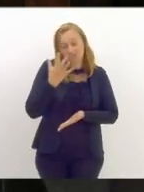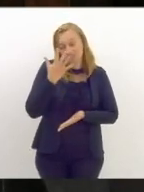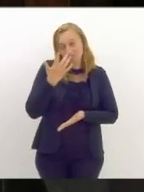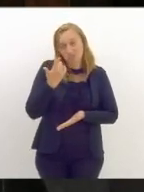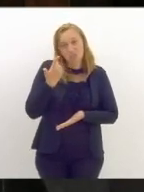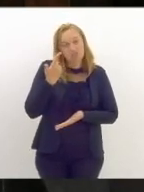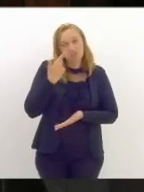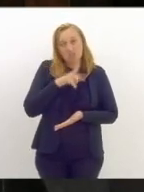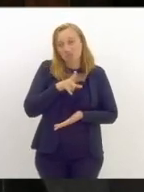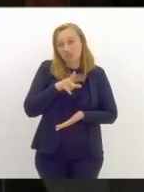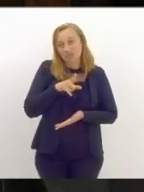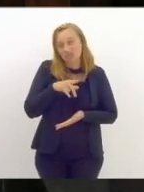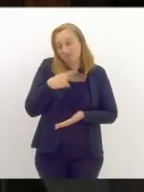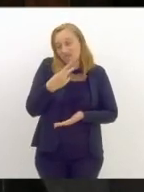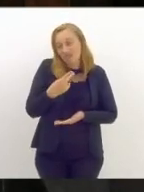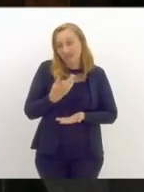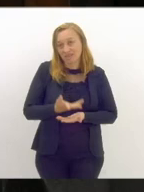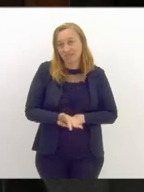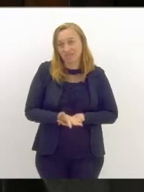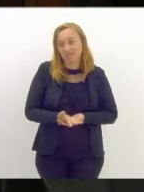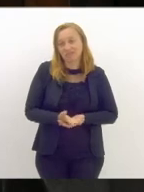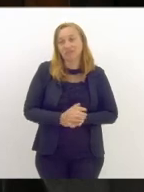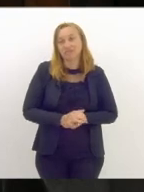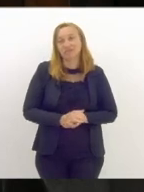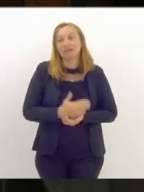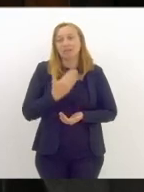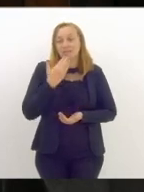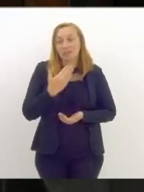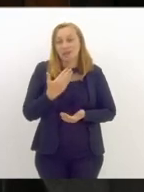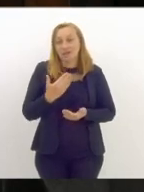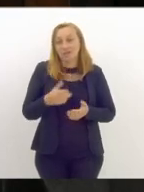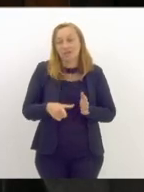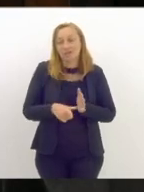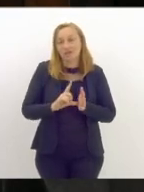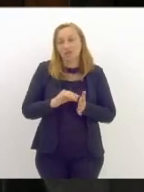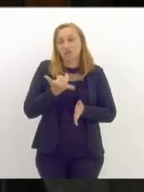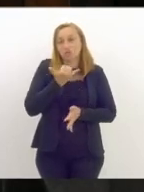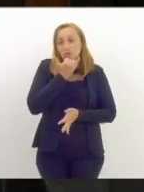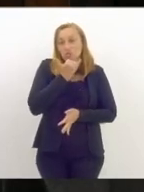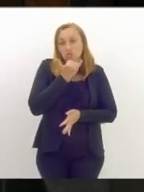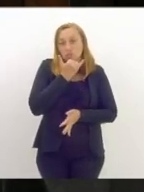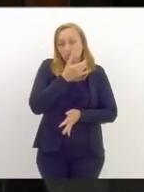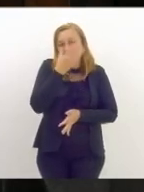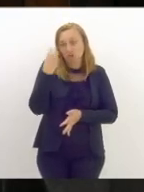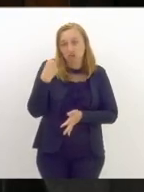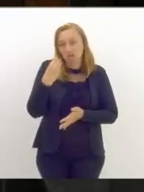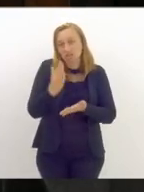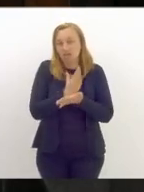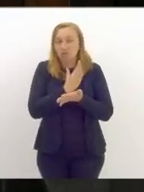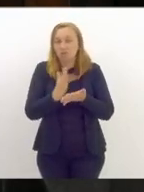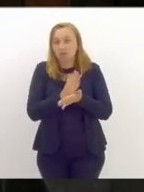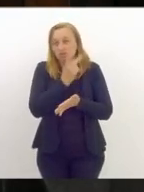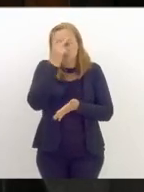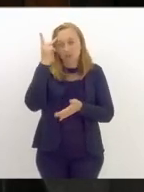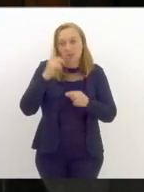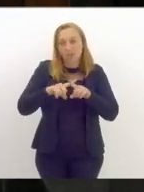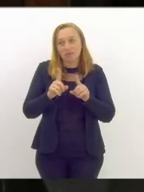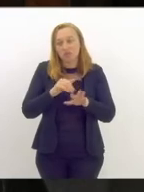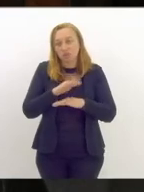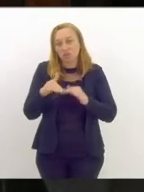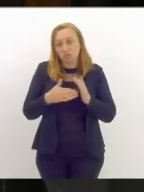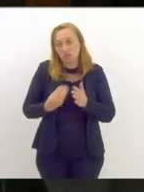me concentrar para poder falar. Eu já peço antecipadamente desculpas, porque eu vou esquecer algumas pessoas, mas todos que estão